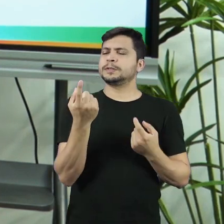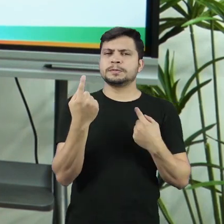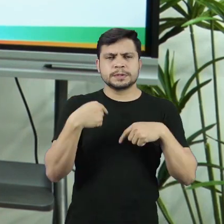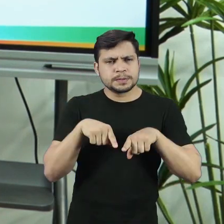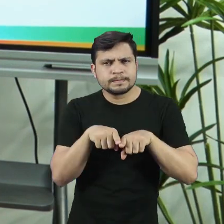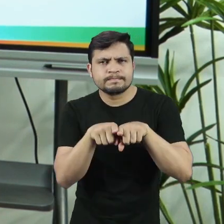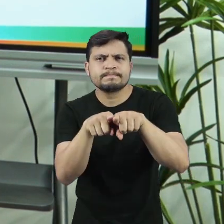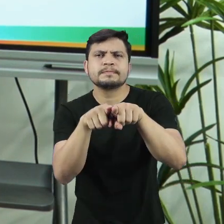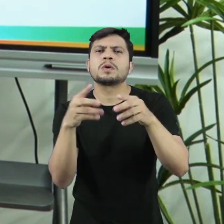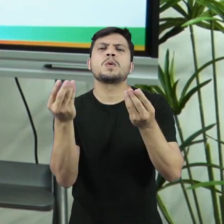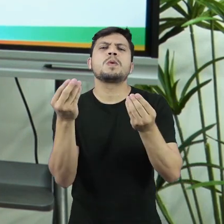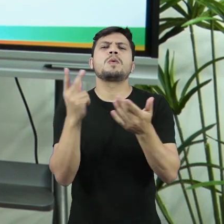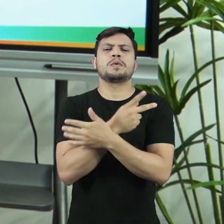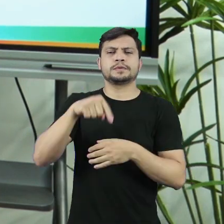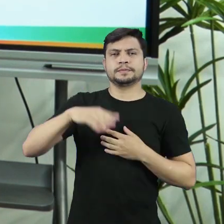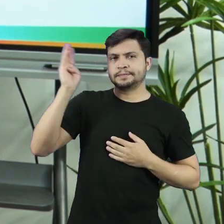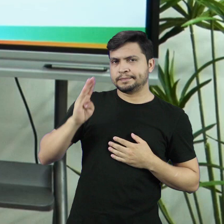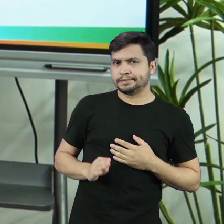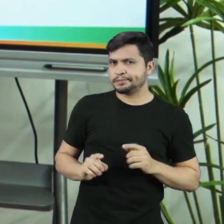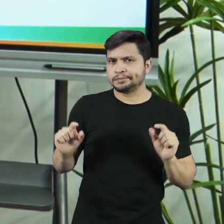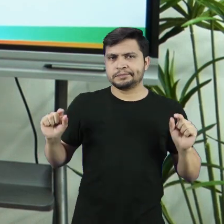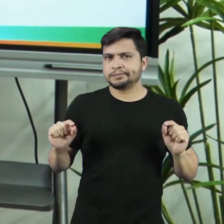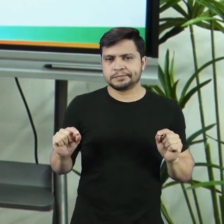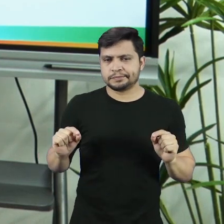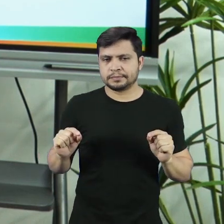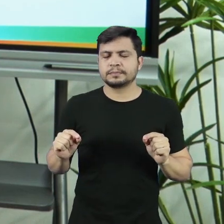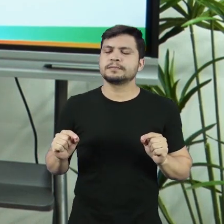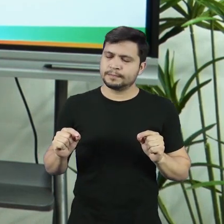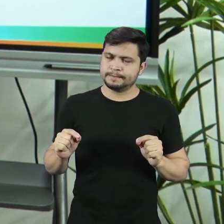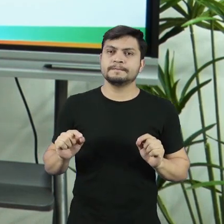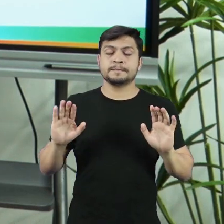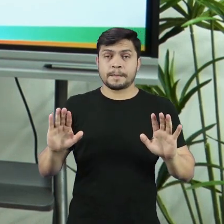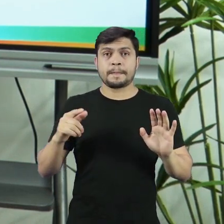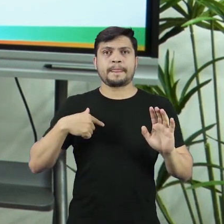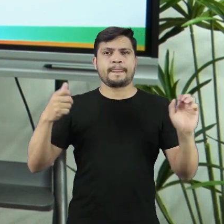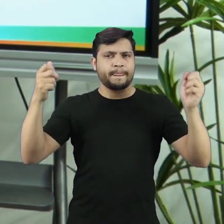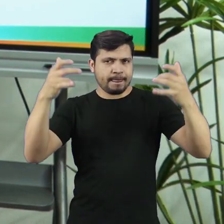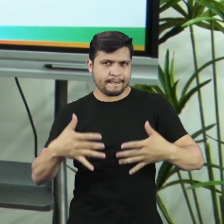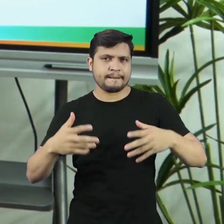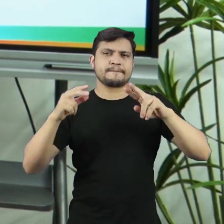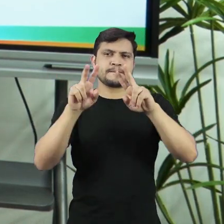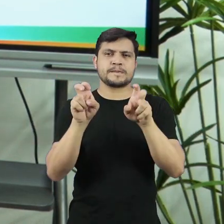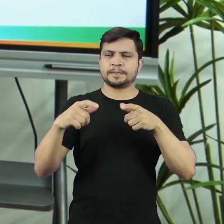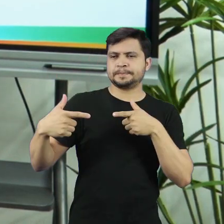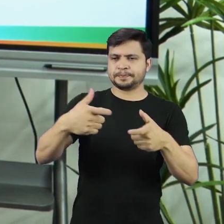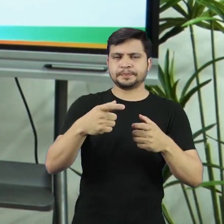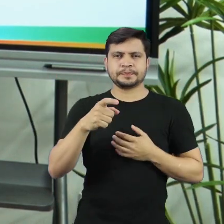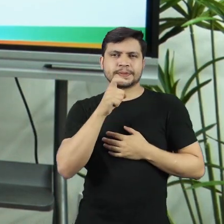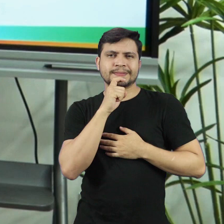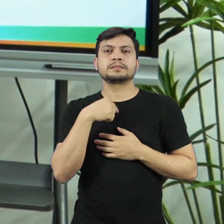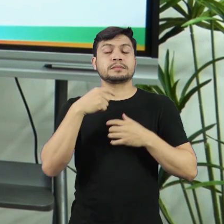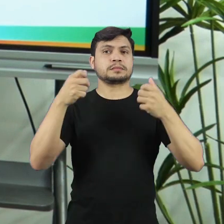simultaneamente, qual era a situação no Brasil. Lá na parte que nós estávamos falando sobre Guerra Fria, eu disse para vocês, olha, uma das áreas